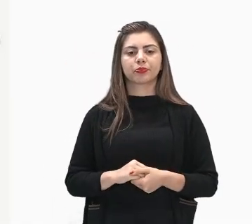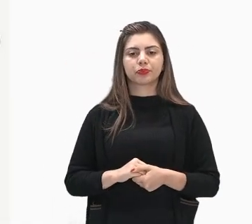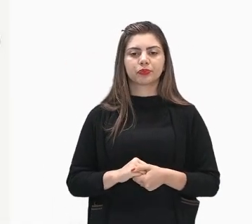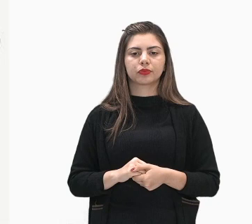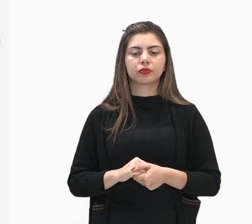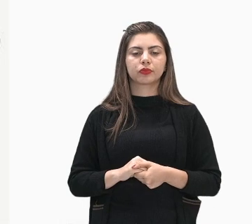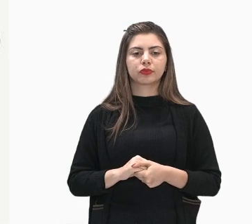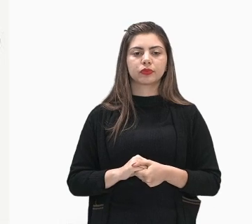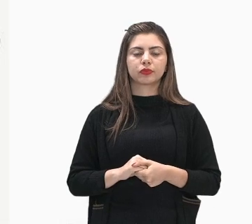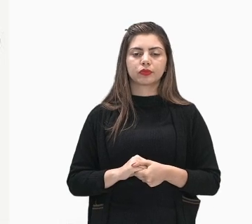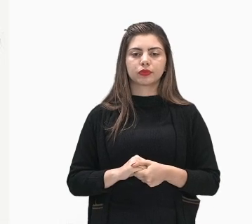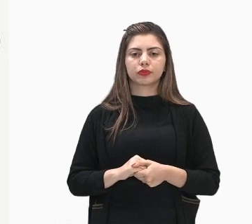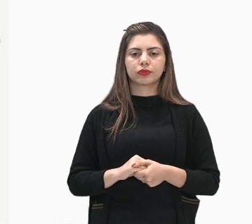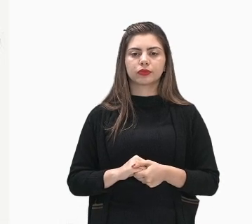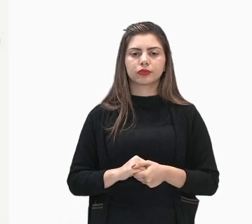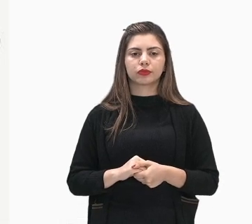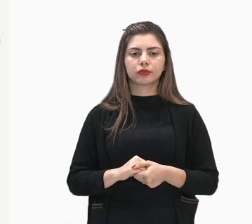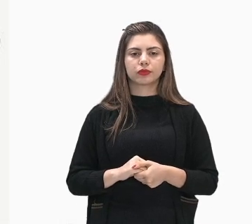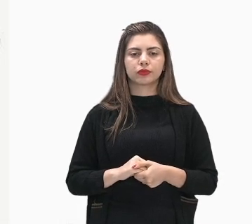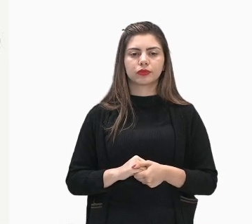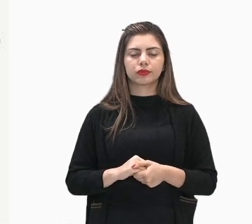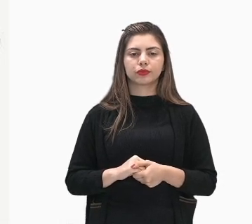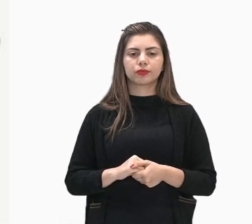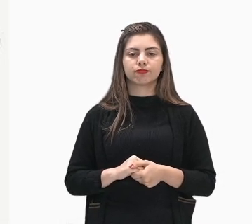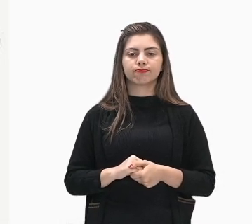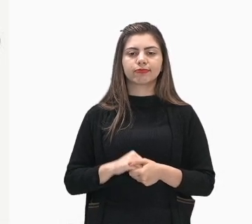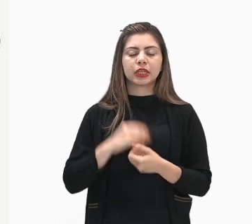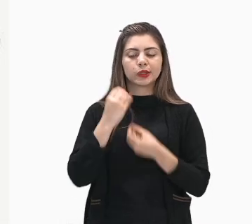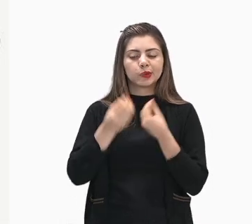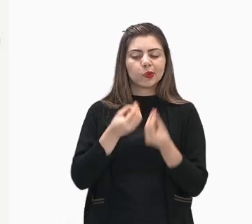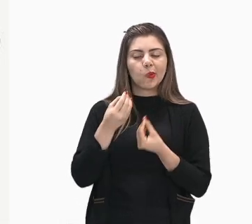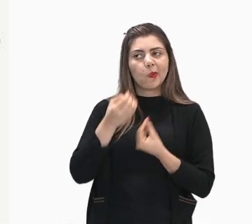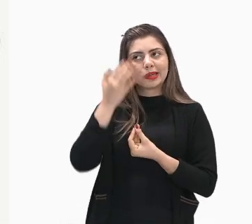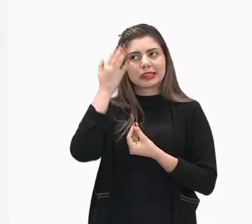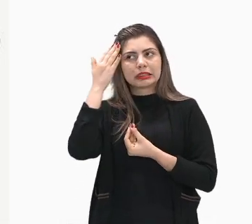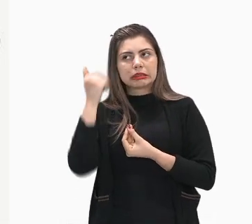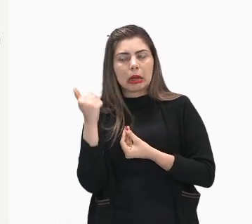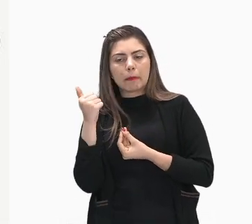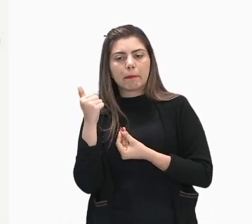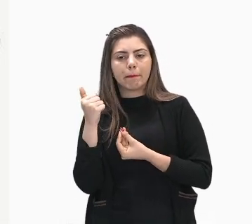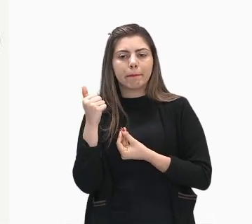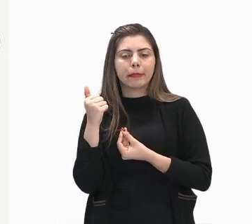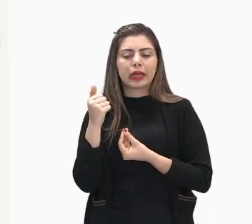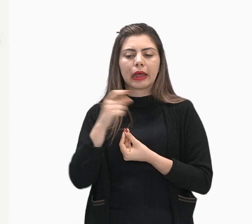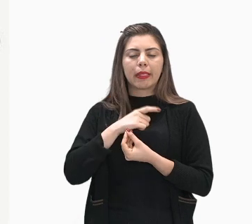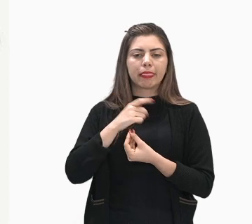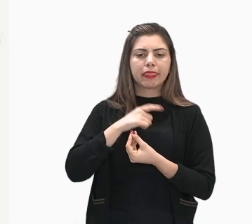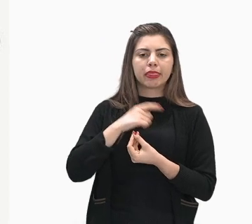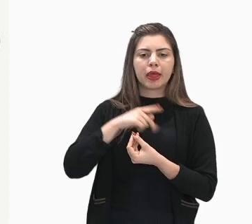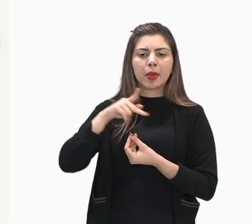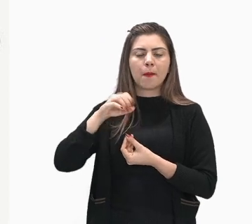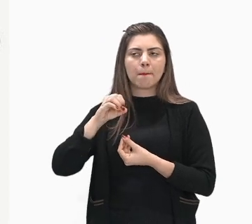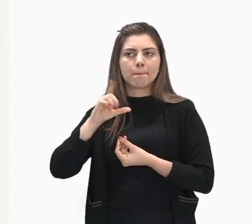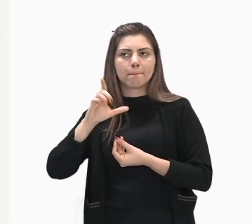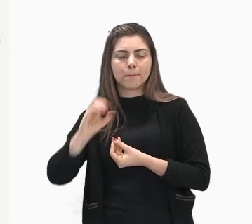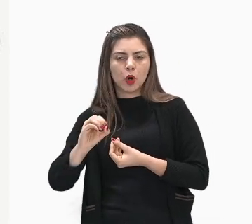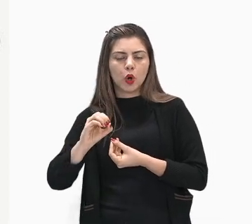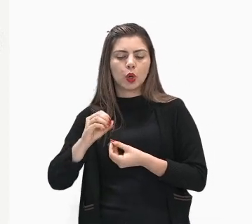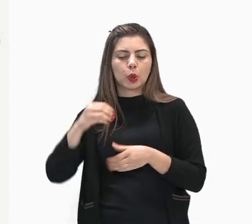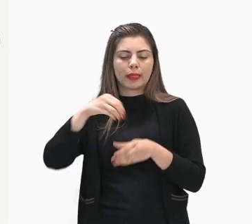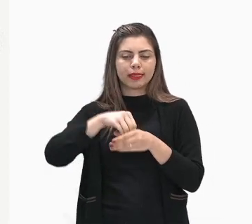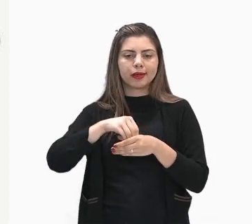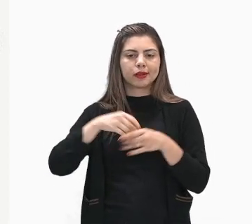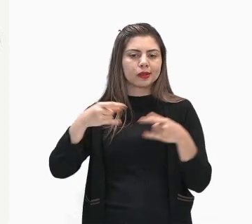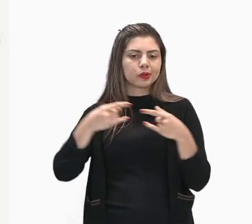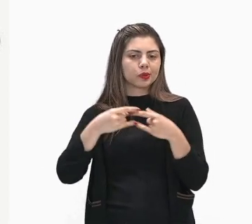Muito bem. Como é que eu determino, então, quem são os polos magnéticos de um ímã, né? Então tem uma maneira da